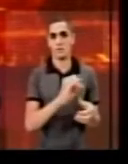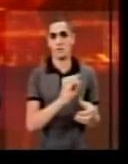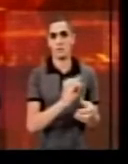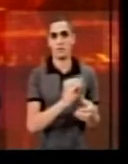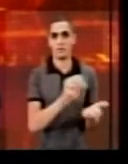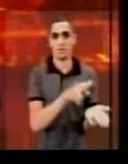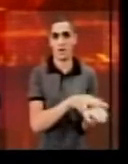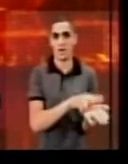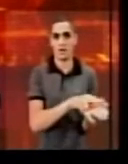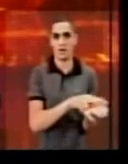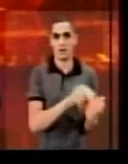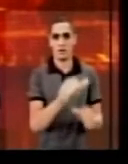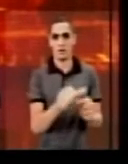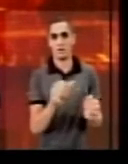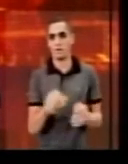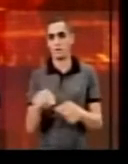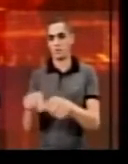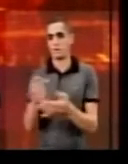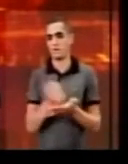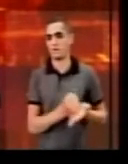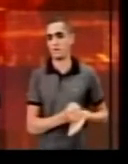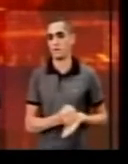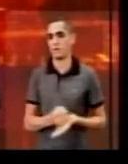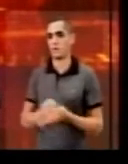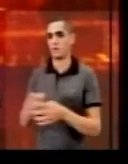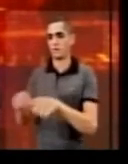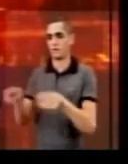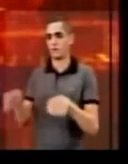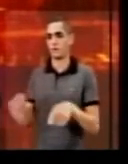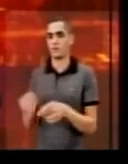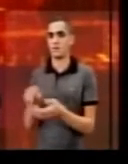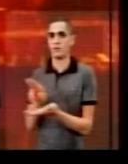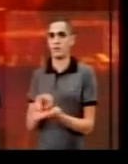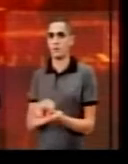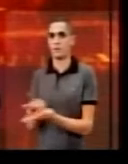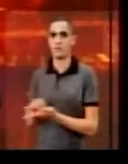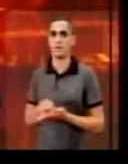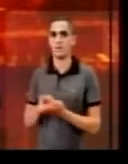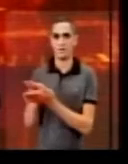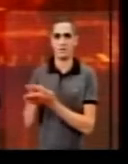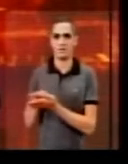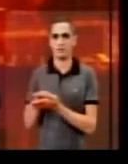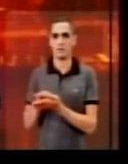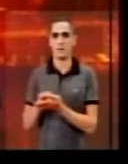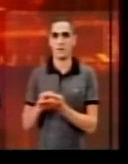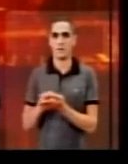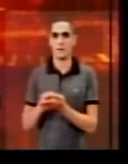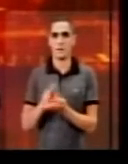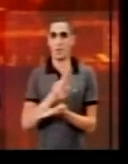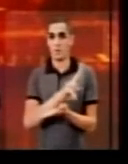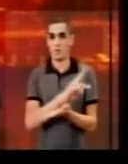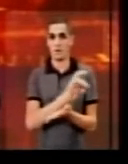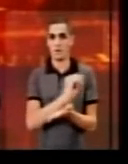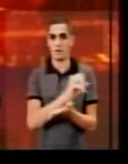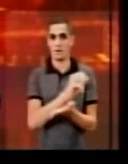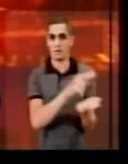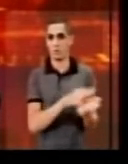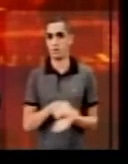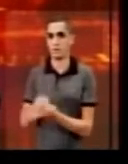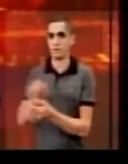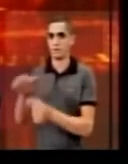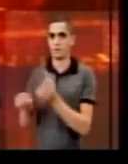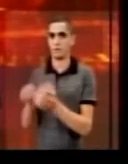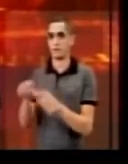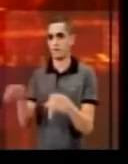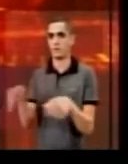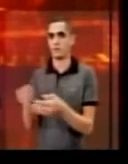a enfermaria. Eu não diria ainda e não tenho dados para dizer que os casos que estão ocorrendo agora